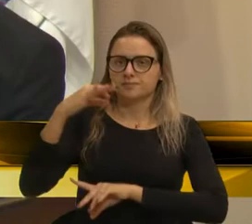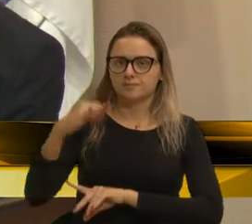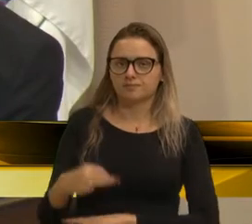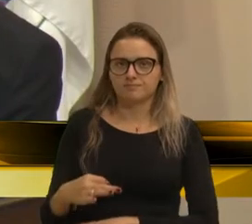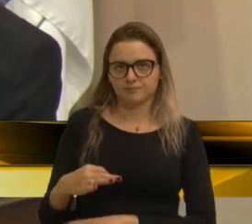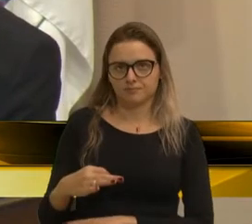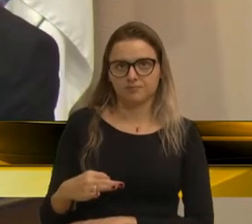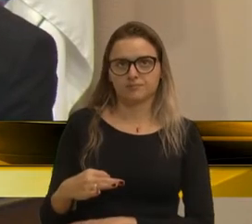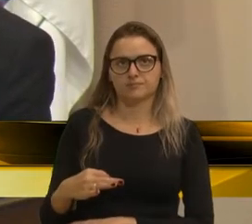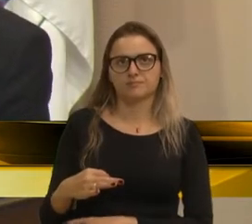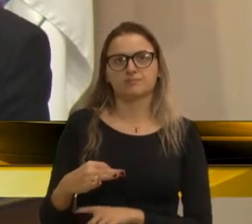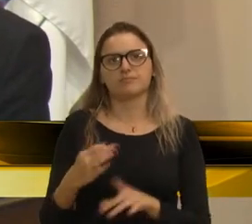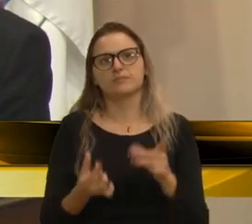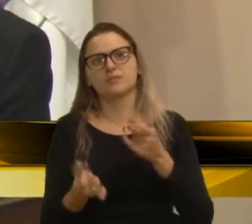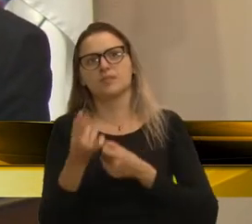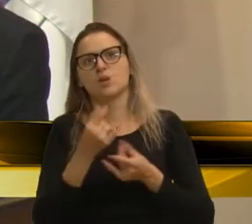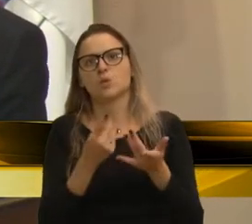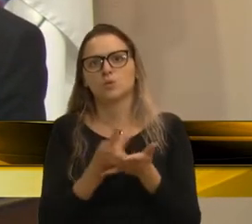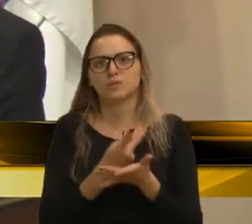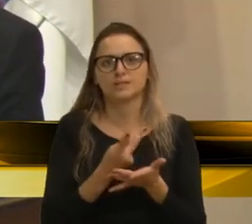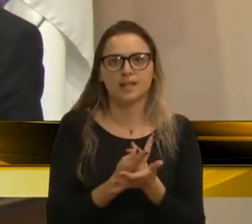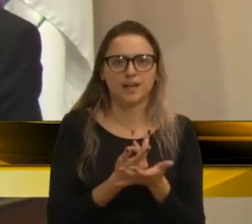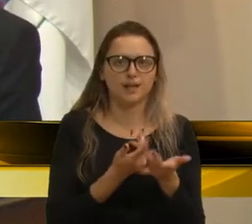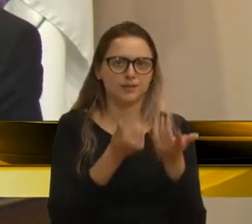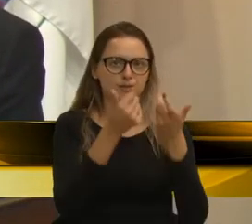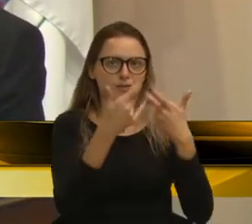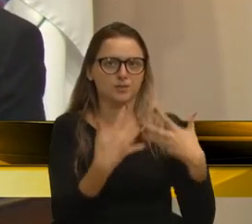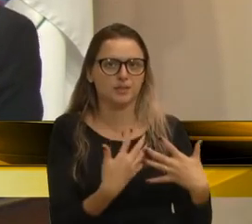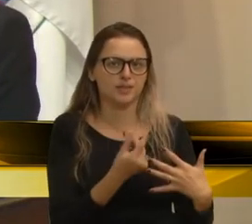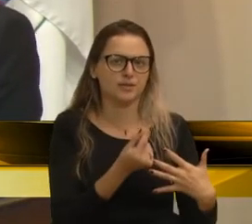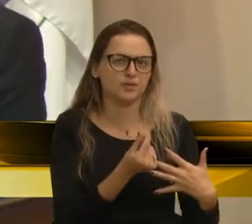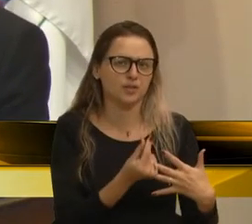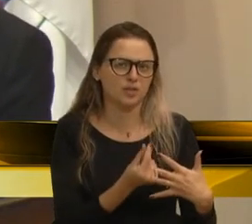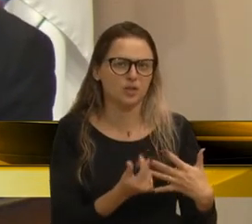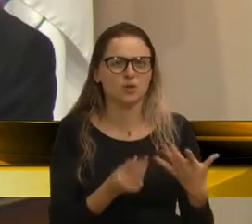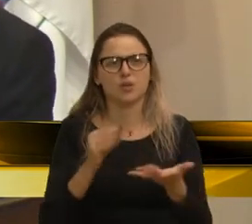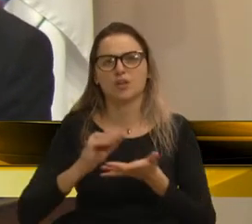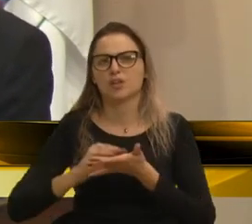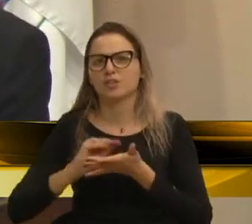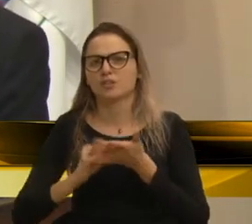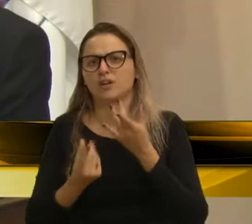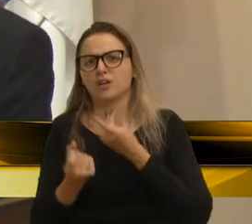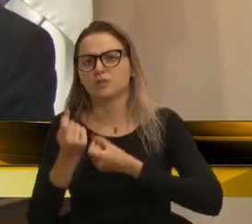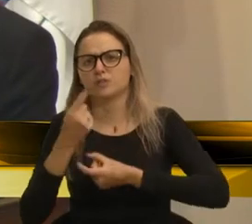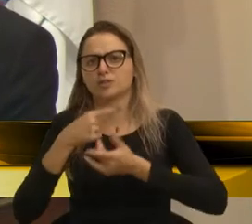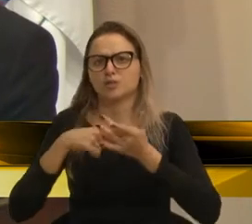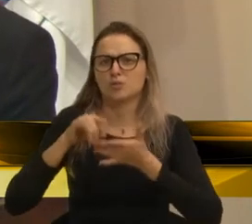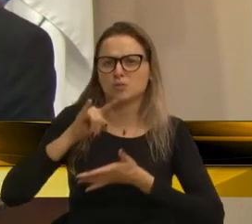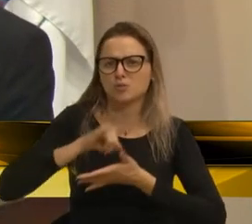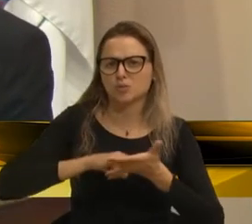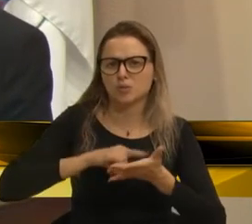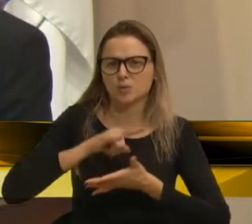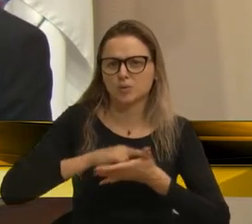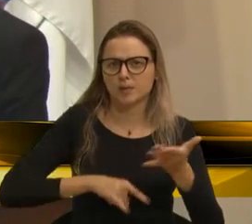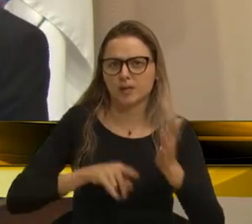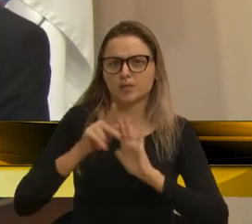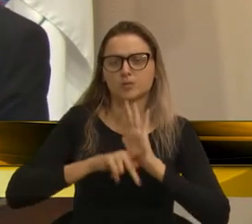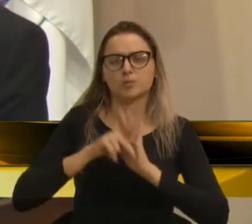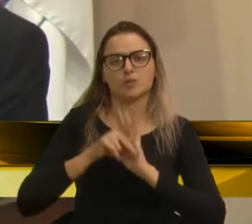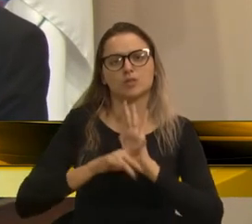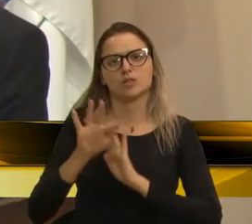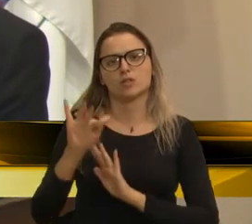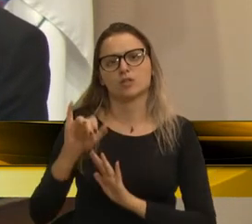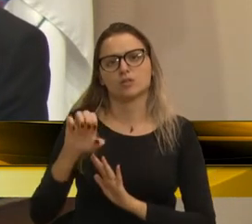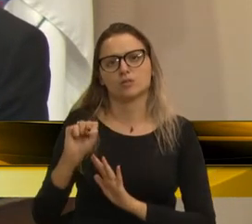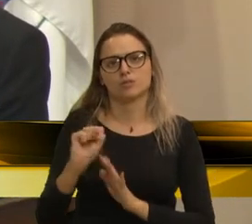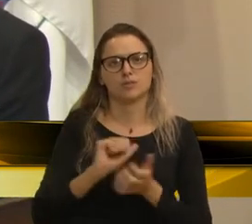que esses erros de prestação de contas, de falta de documentos que havia em alguma prestação de contas no projeto Fiesport, não é